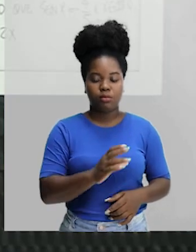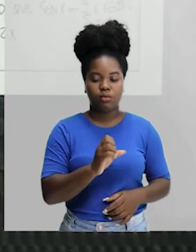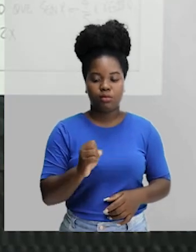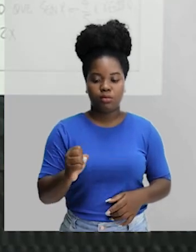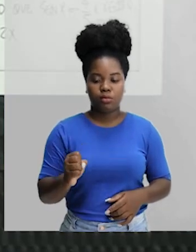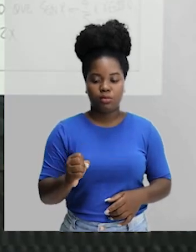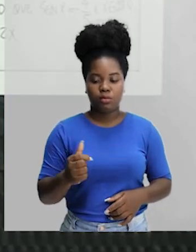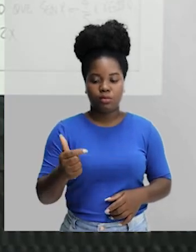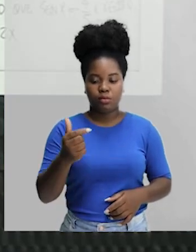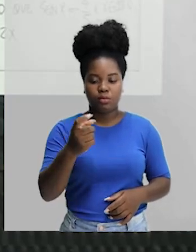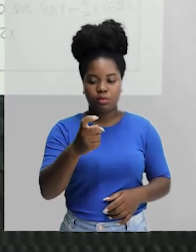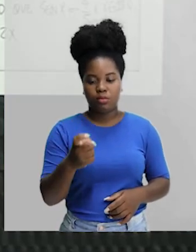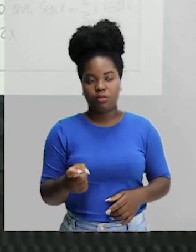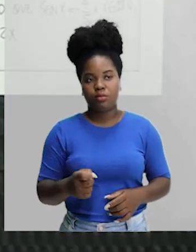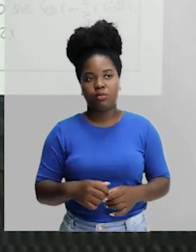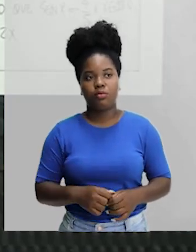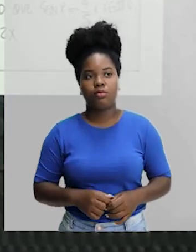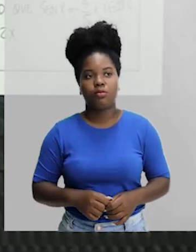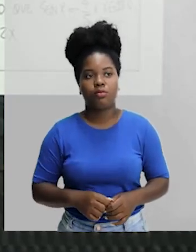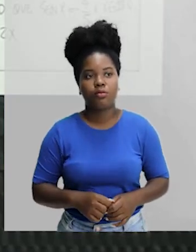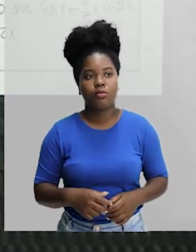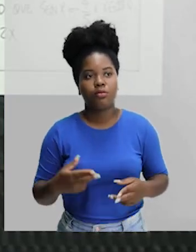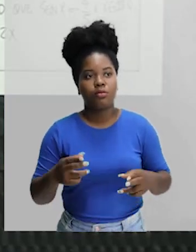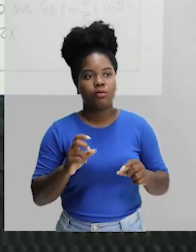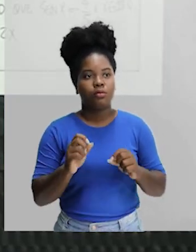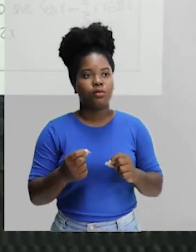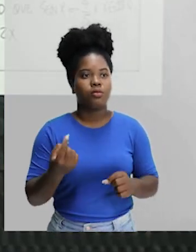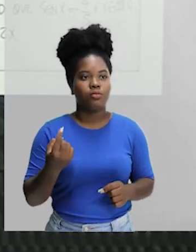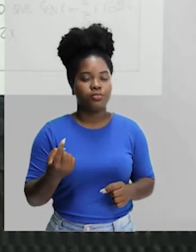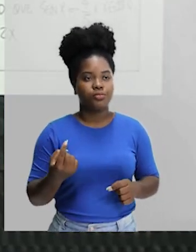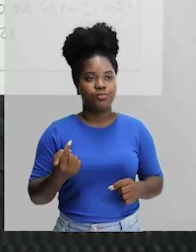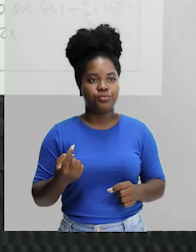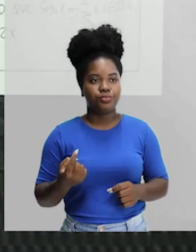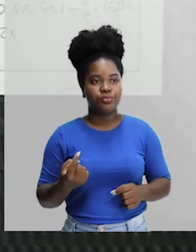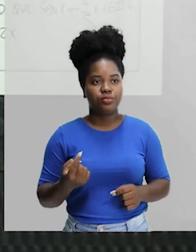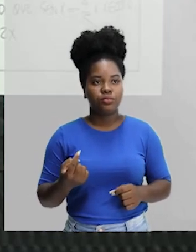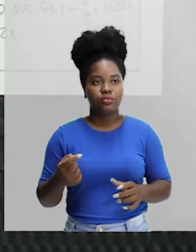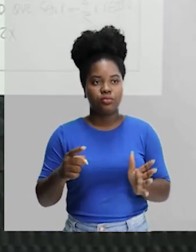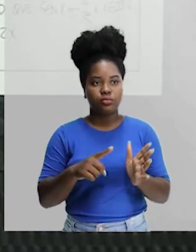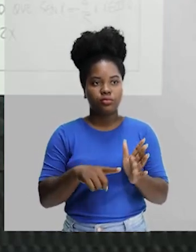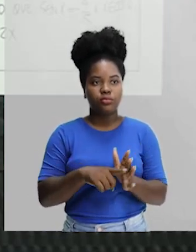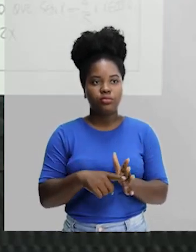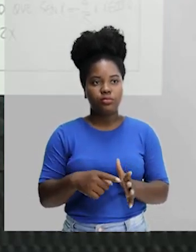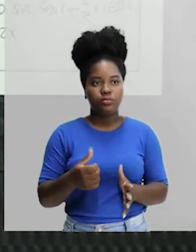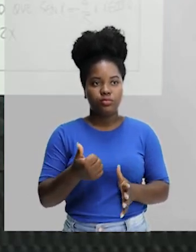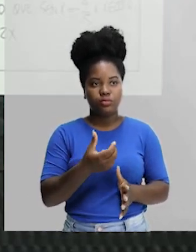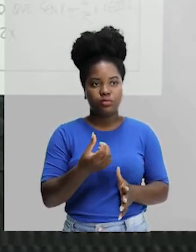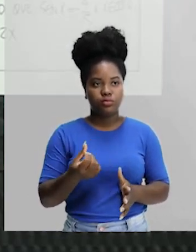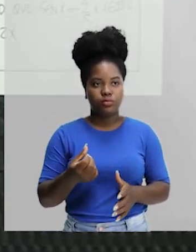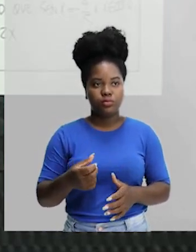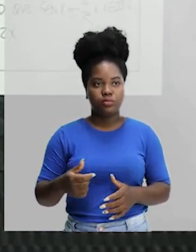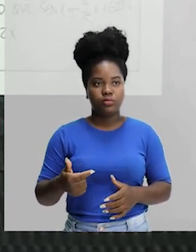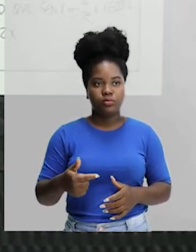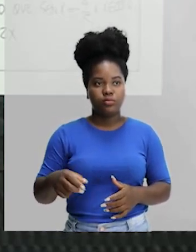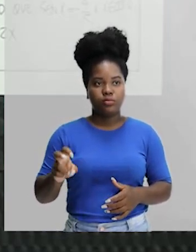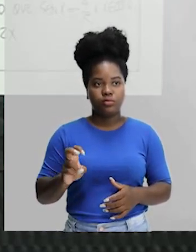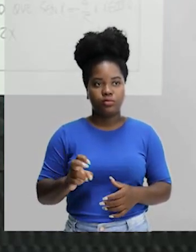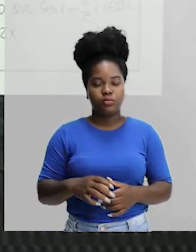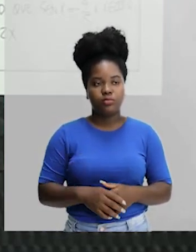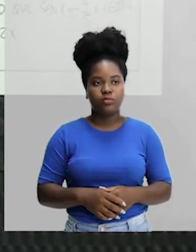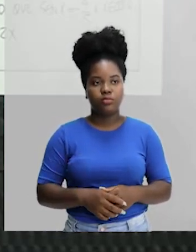quadrado de x vai ser igual a 1 menos 16 sobre 25.